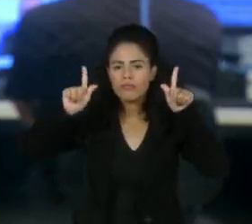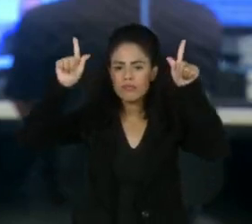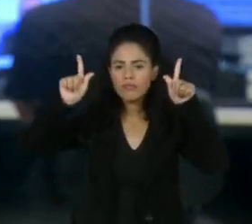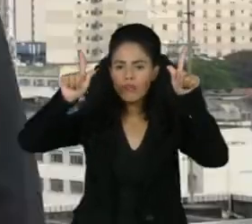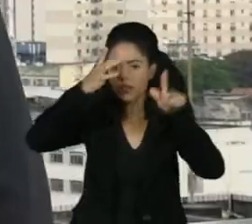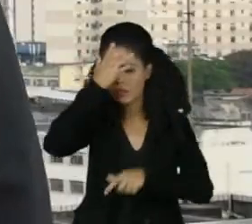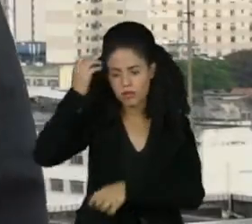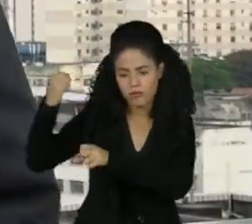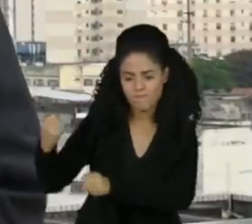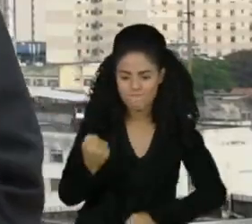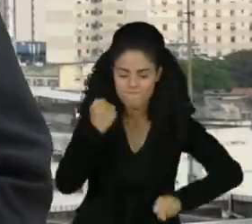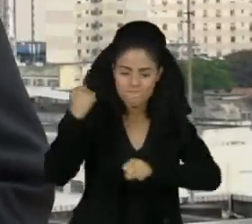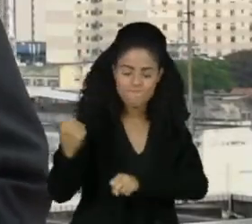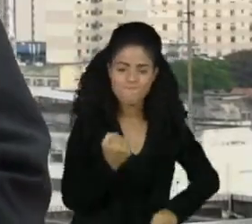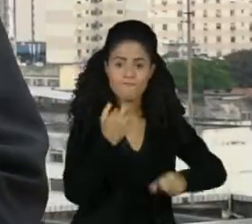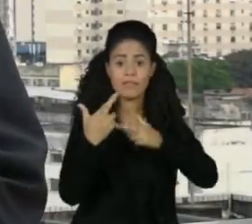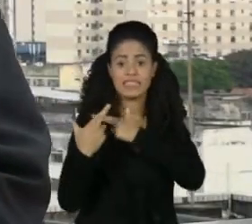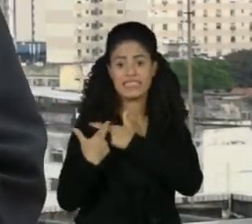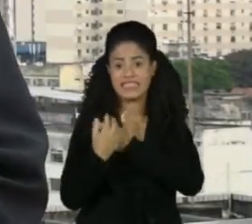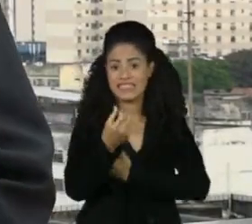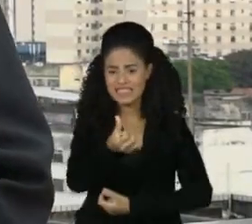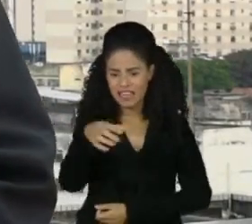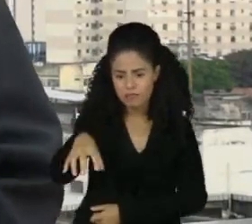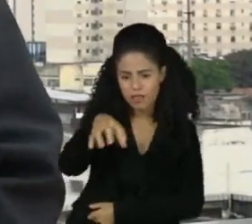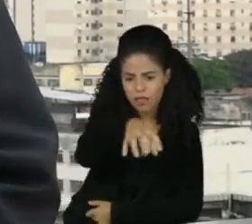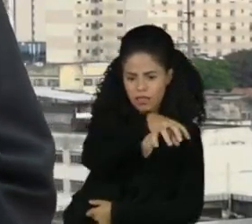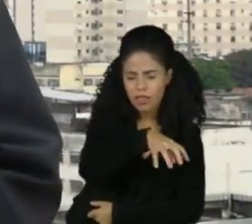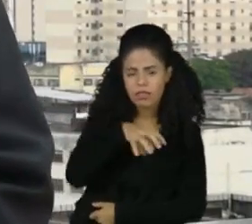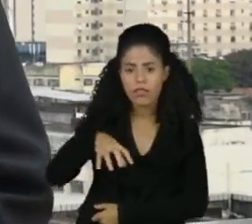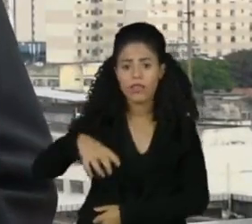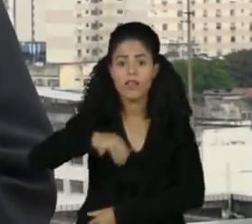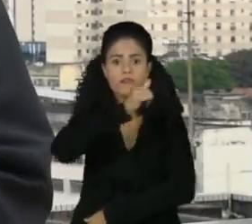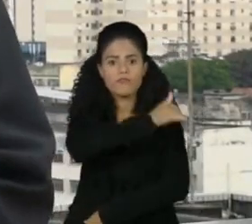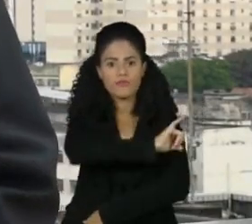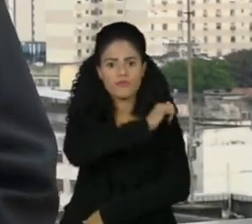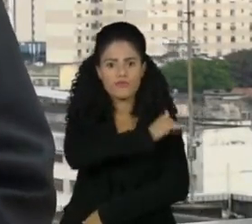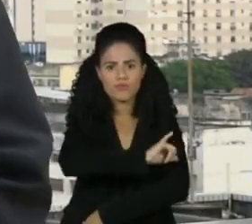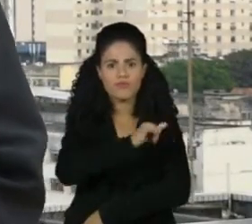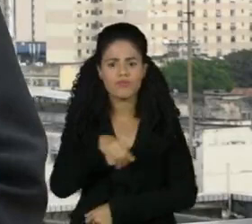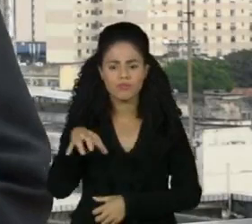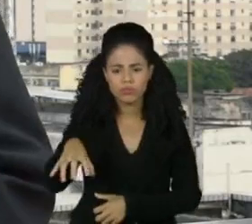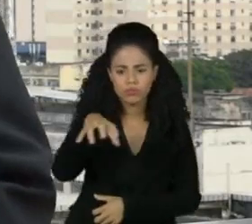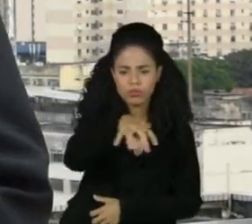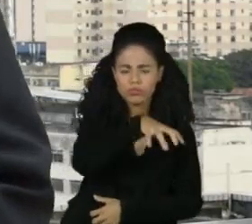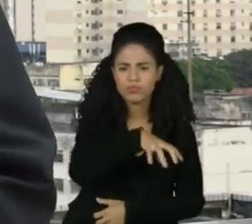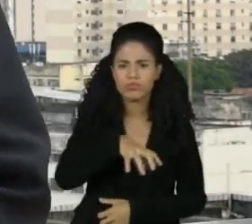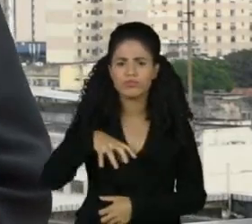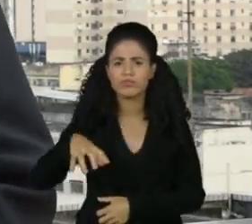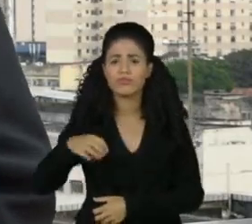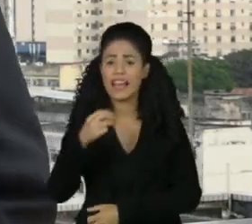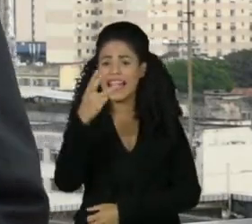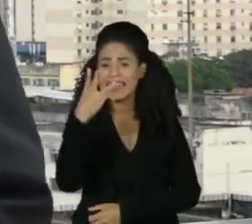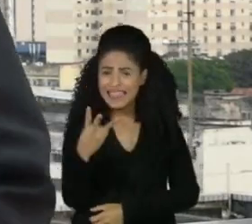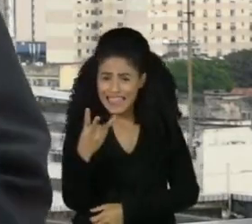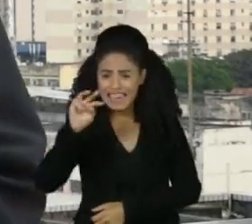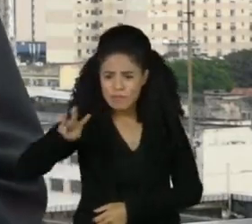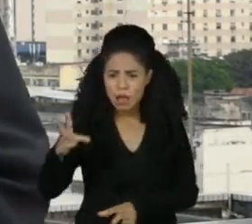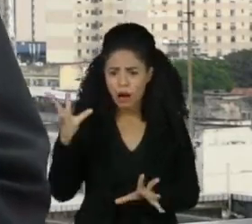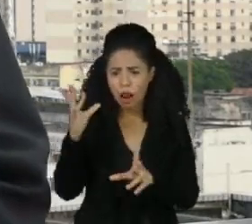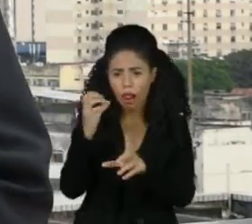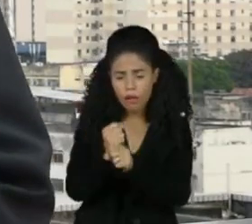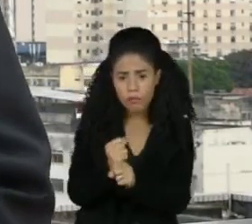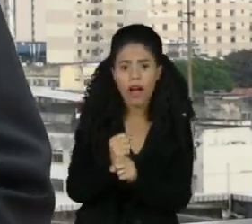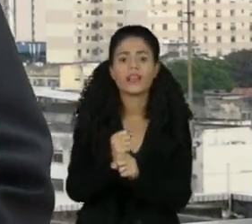hoje sete dias seja municípios da Baixada Fluminense que somam uma população de mais de 3 milhões de pessoas